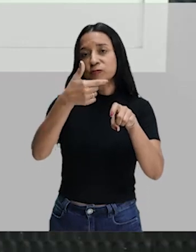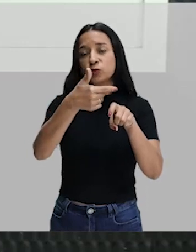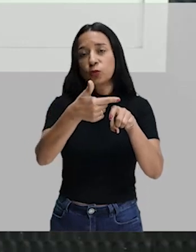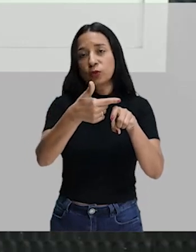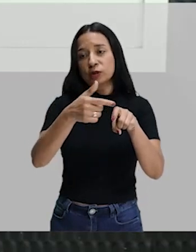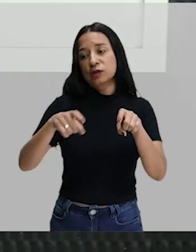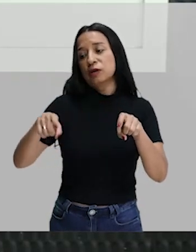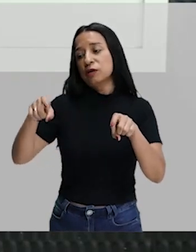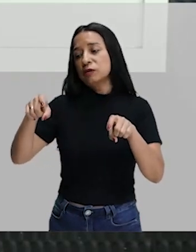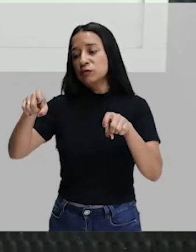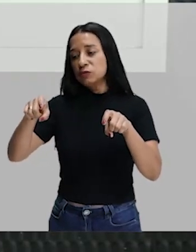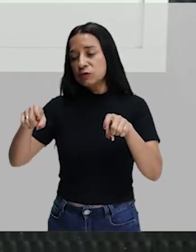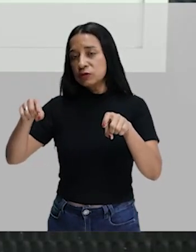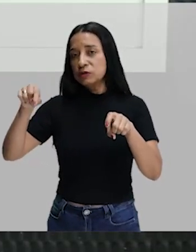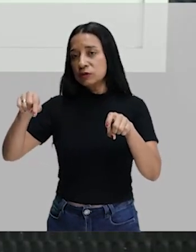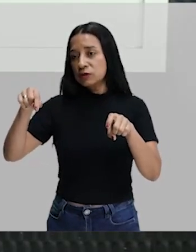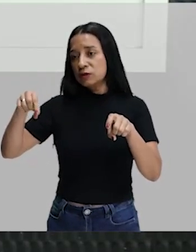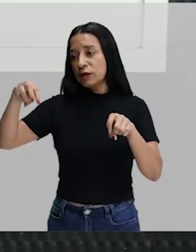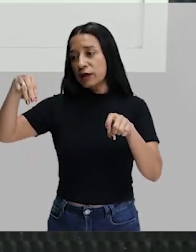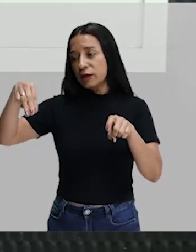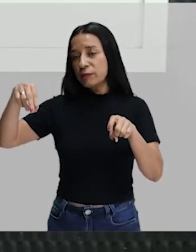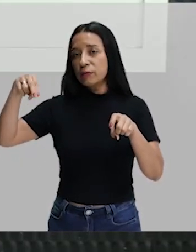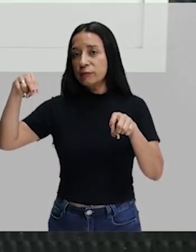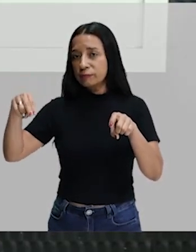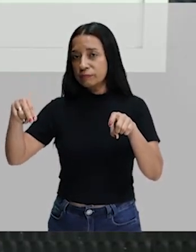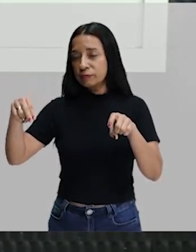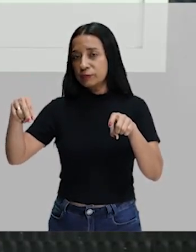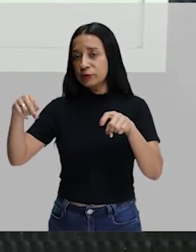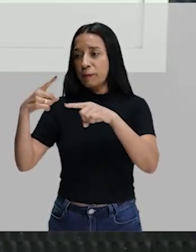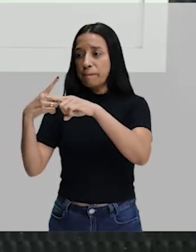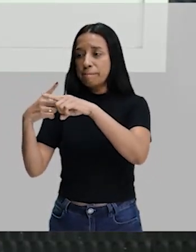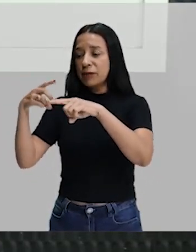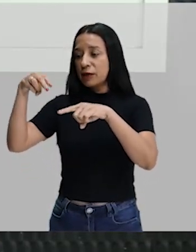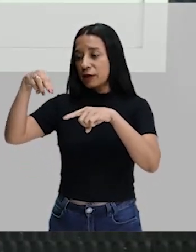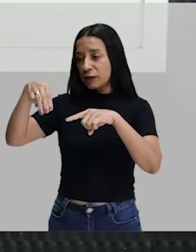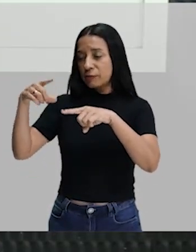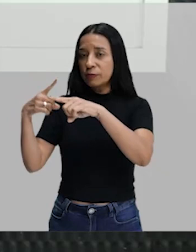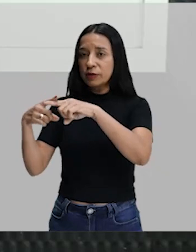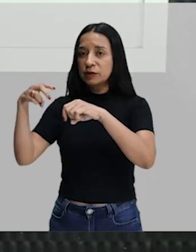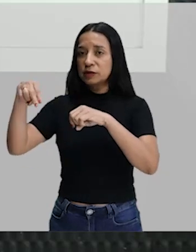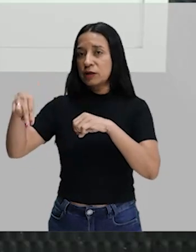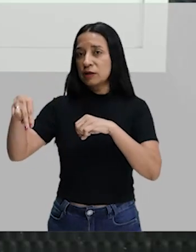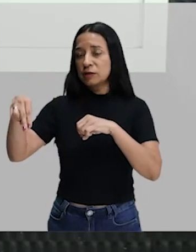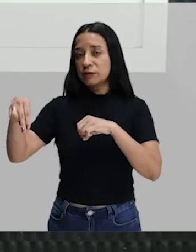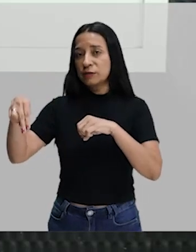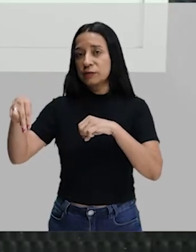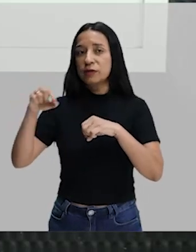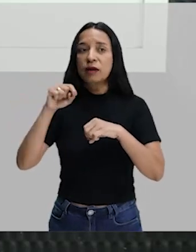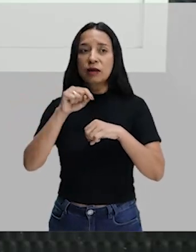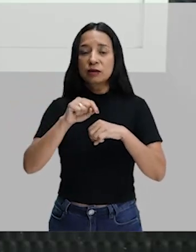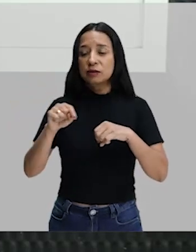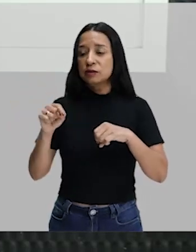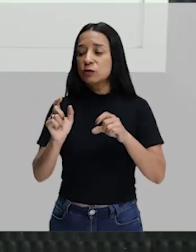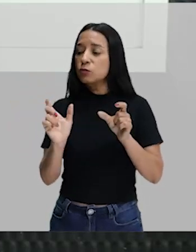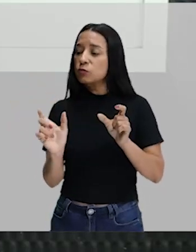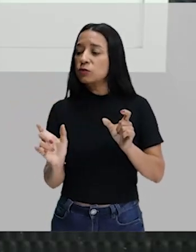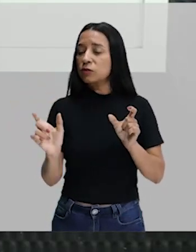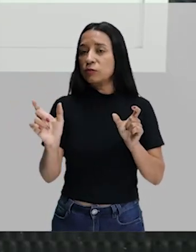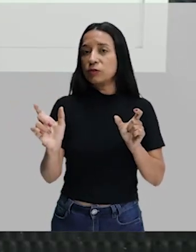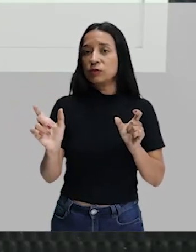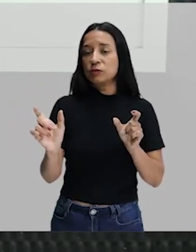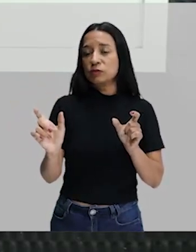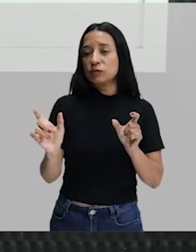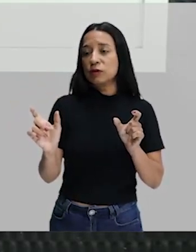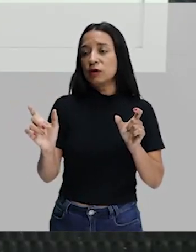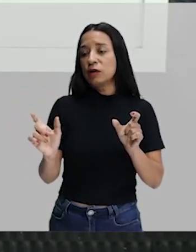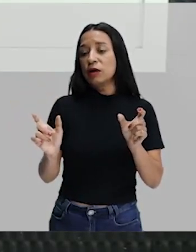E o coeficiente do x aqui é m mais n. Então, eu tenho que m mais n, esse elemento aqui, vai ser